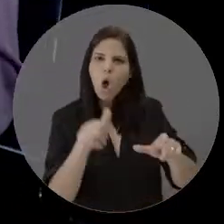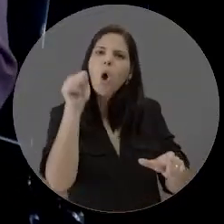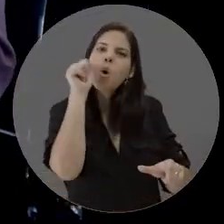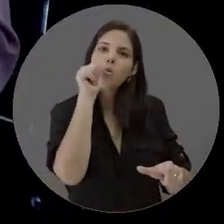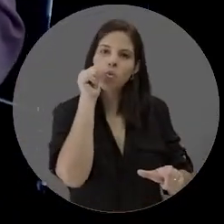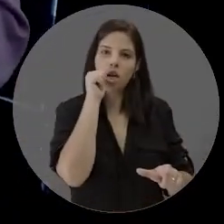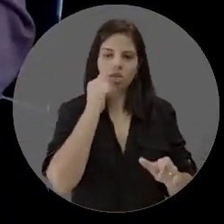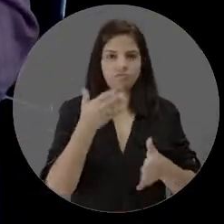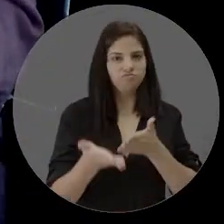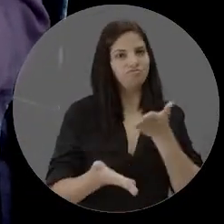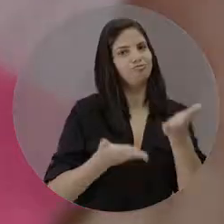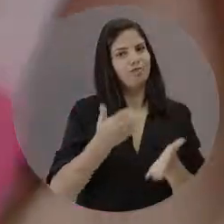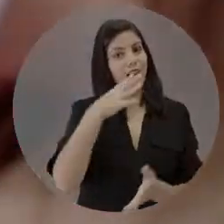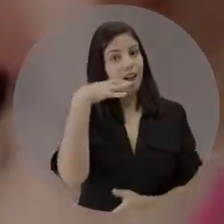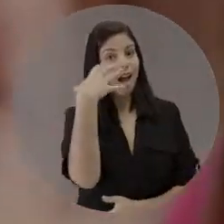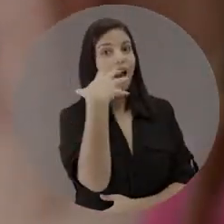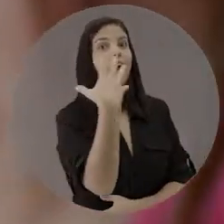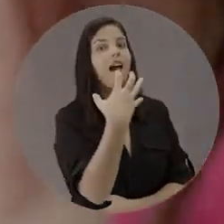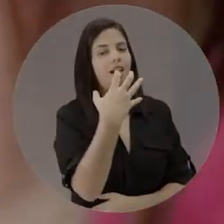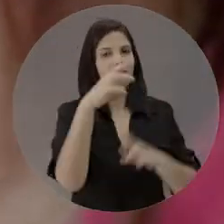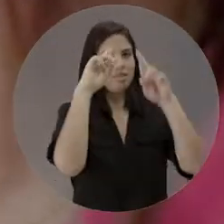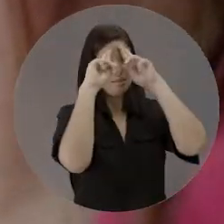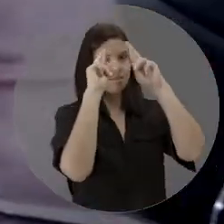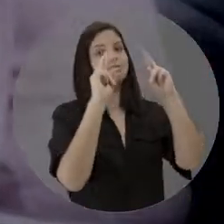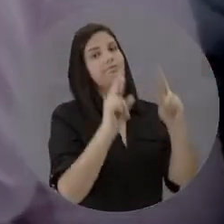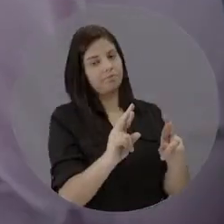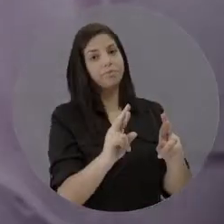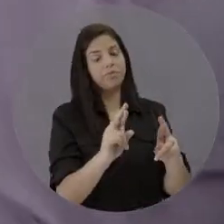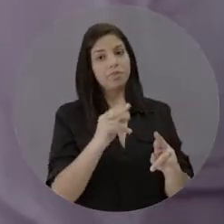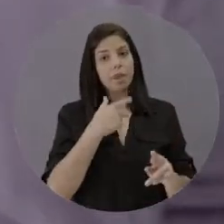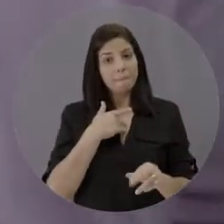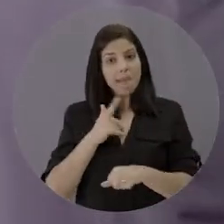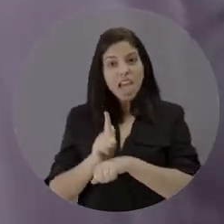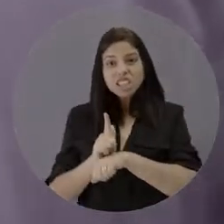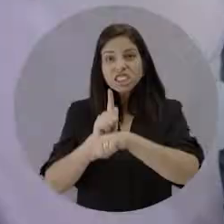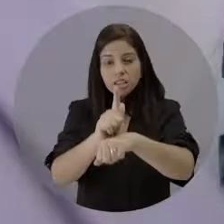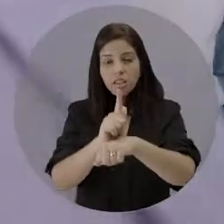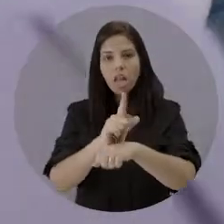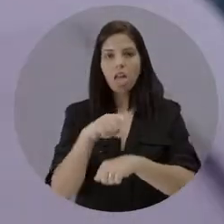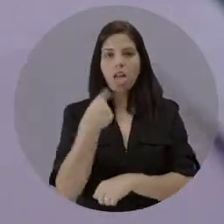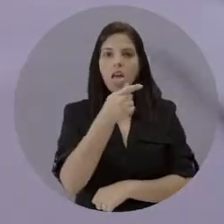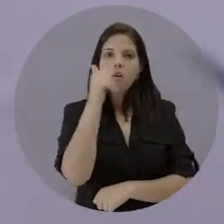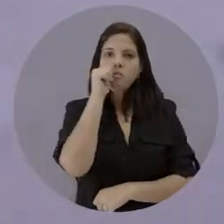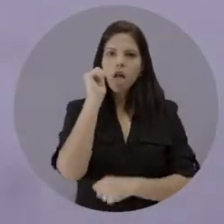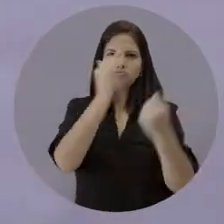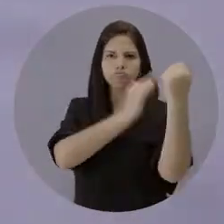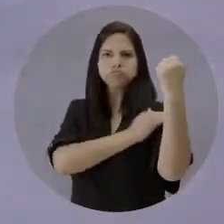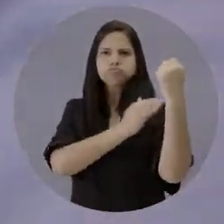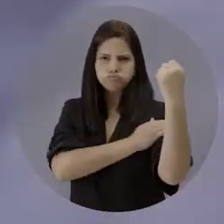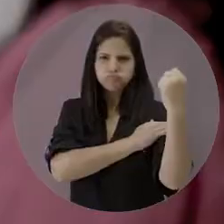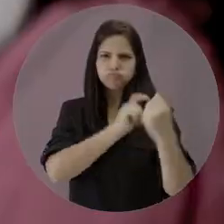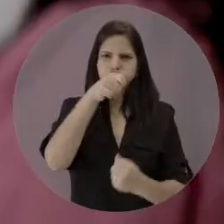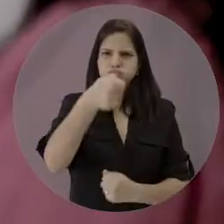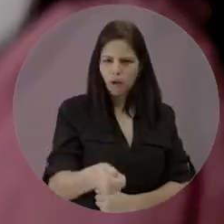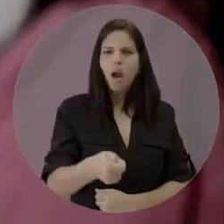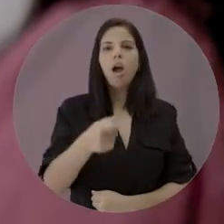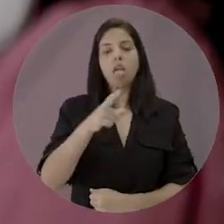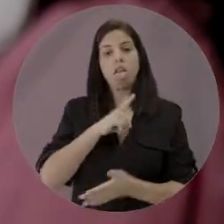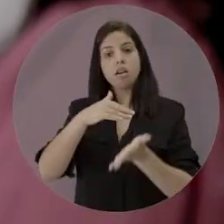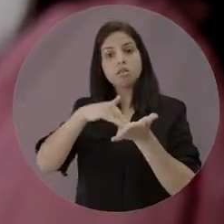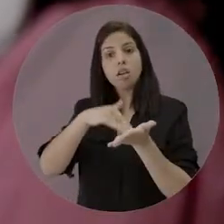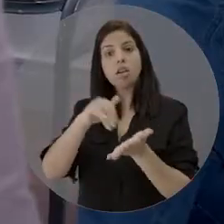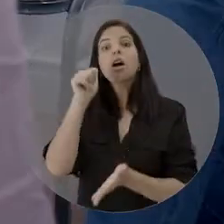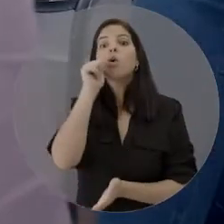Nem toda mulher deve ser tratada com admiração e respeito na nossa gestão as mulheres estão empoderados